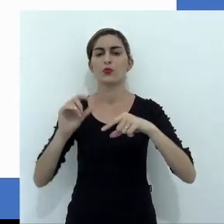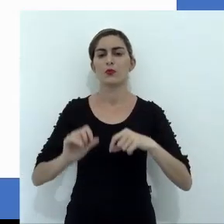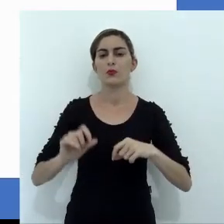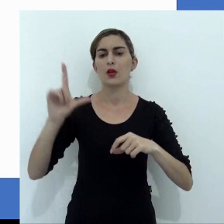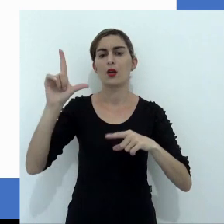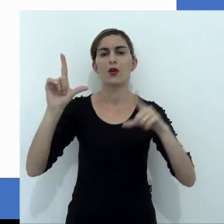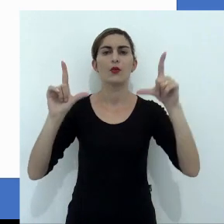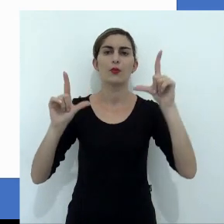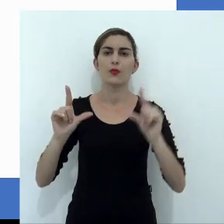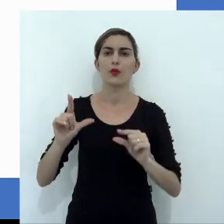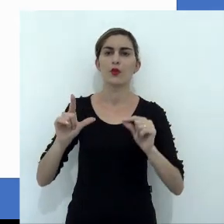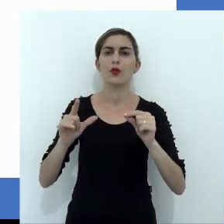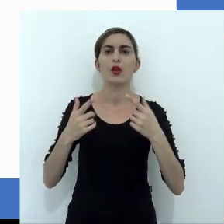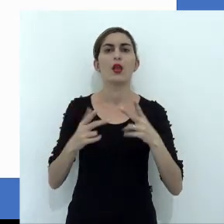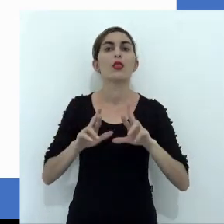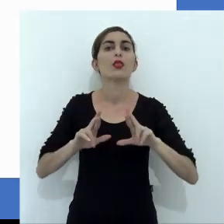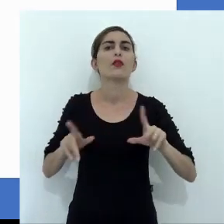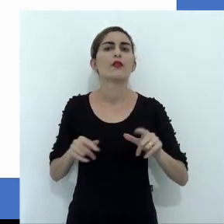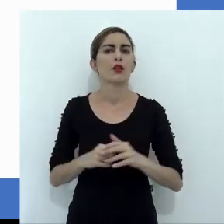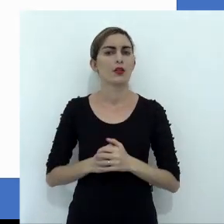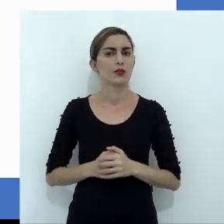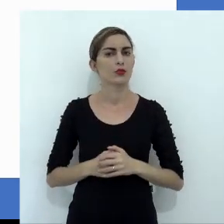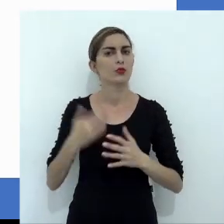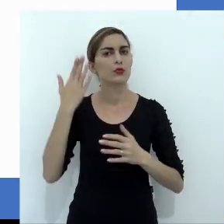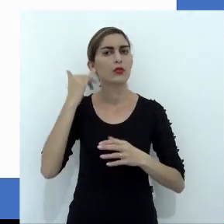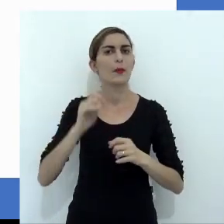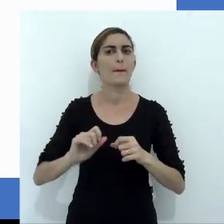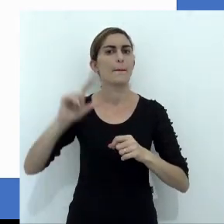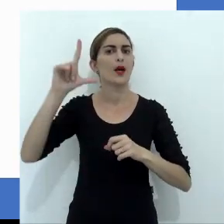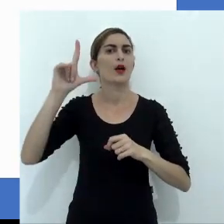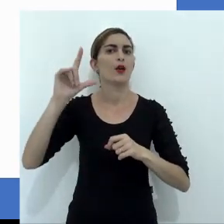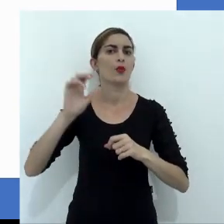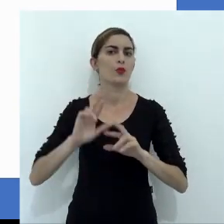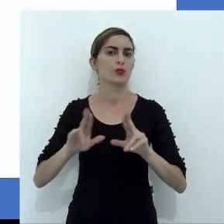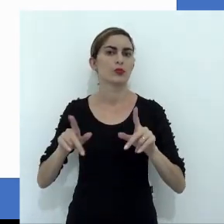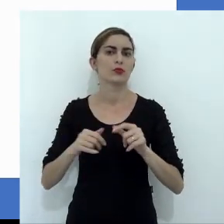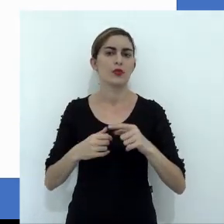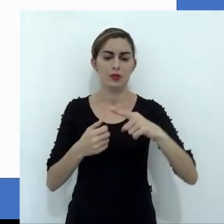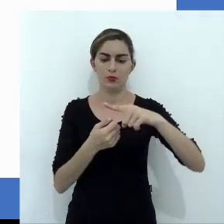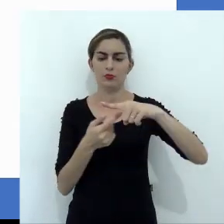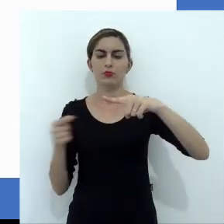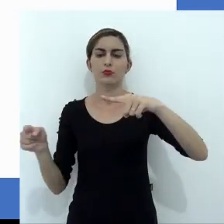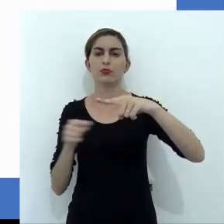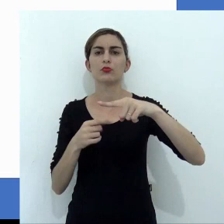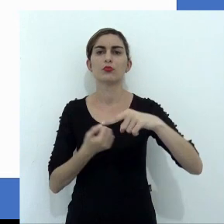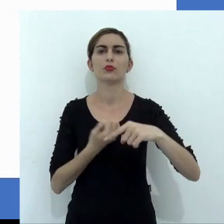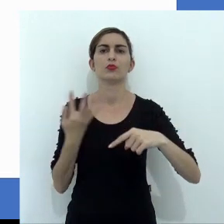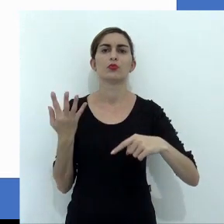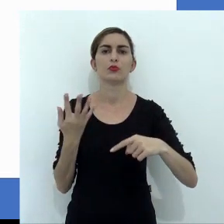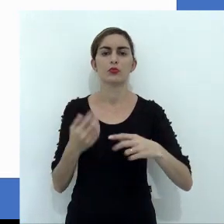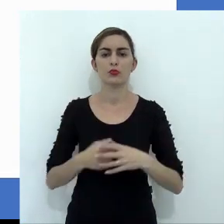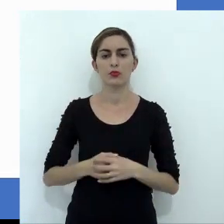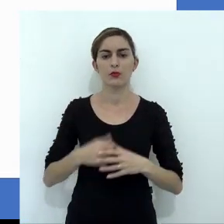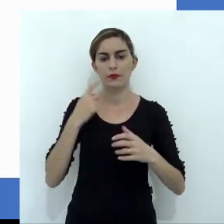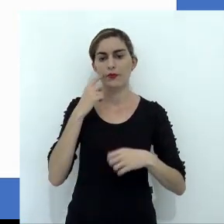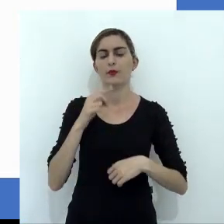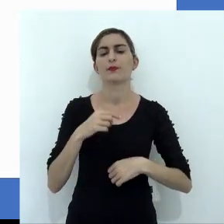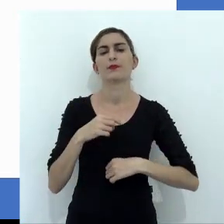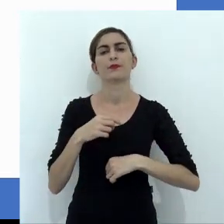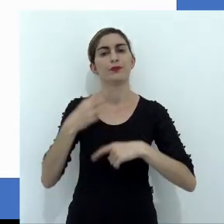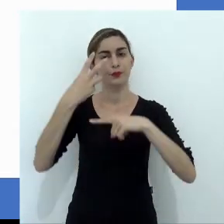os denominadores forem diferentes? Vamos observar aqui abaixo ó, como é que a gente vai proceder. Eu trouxe essas duas frações. Vê lá,